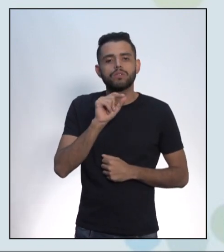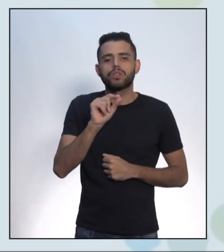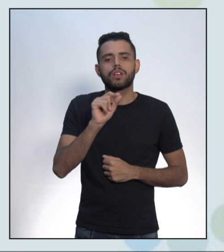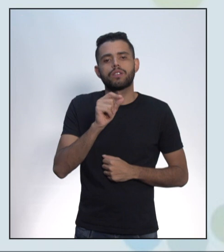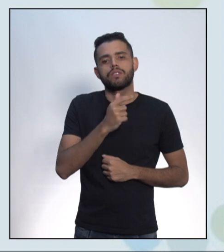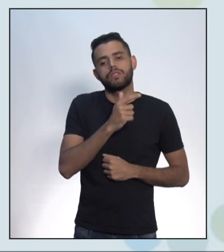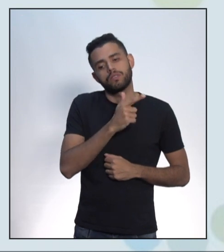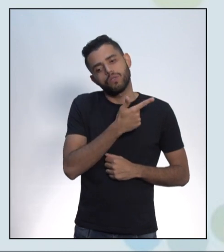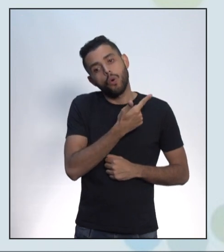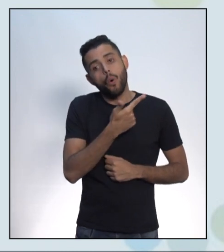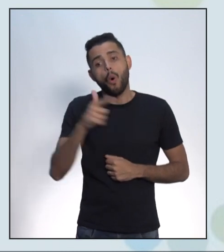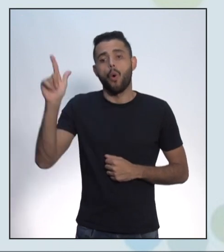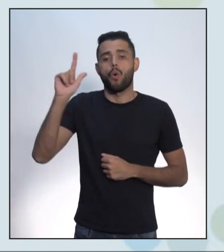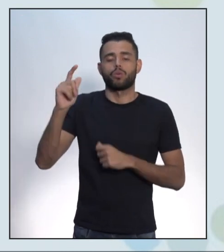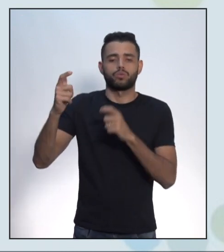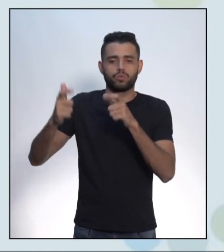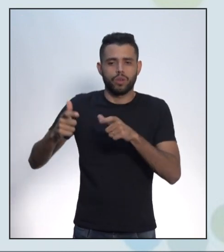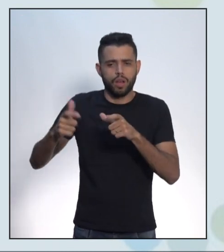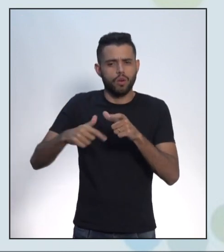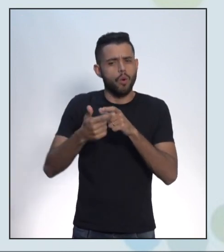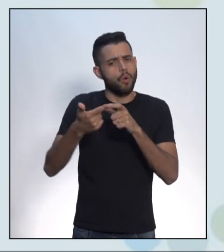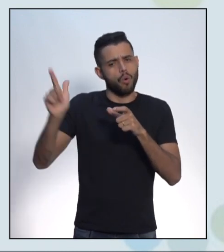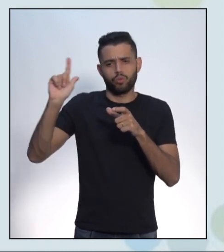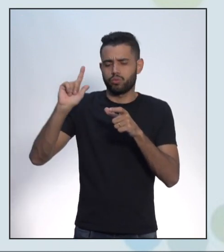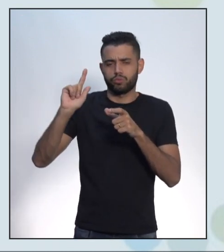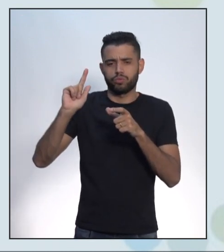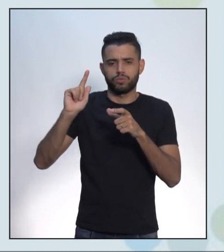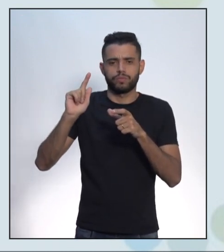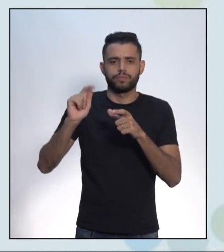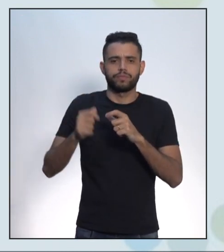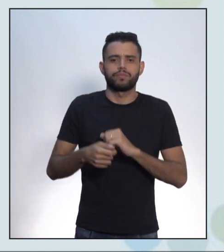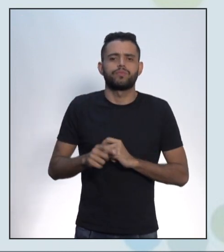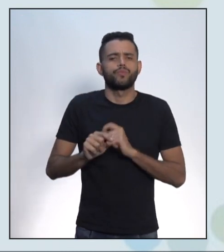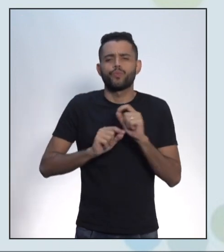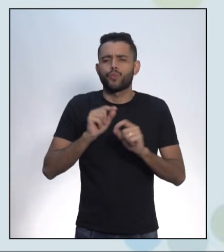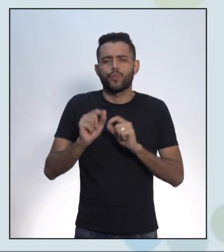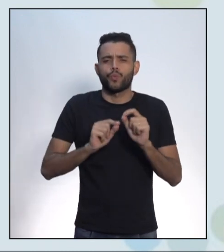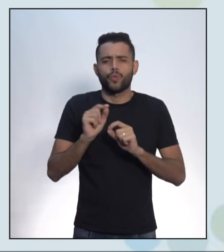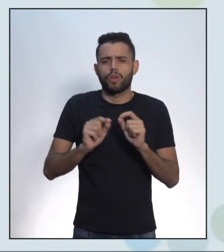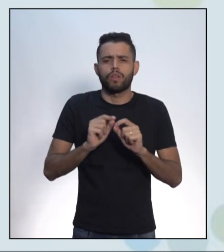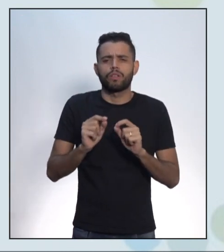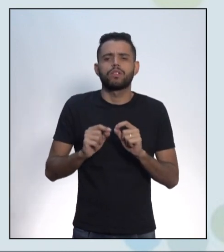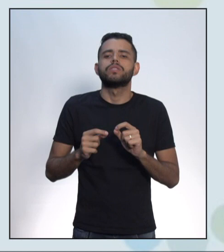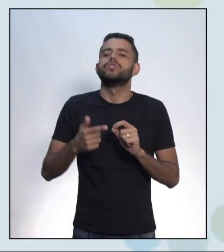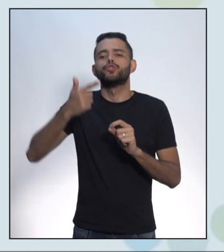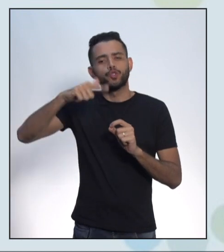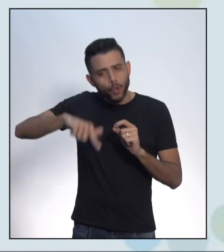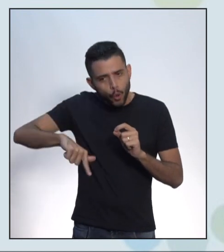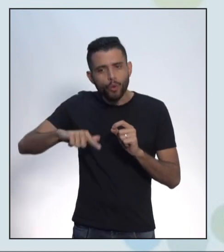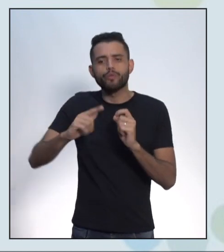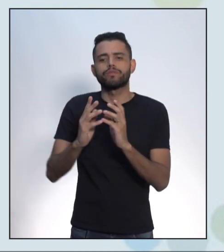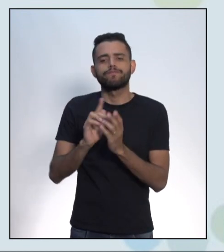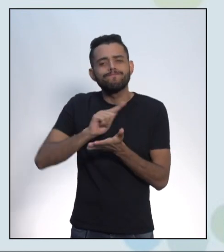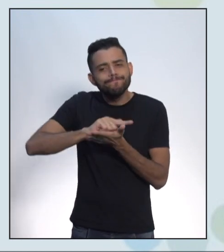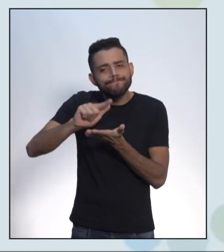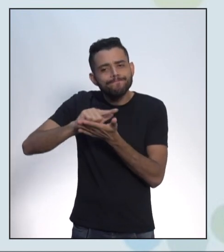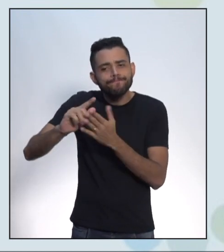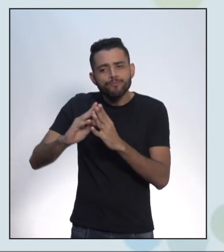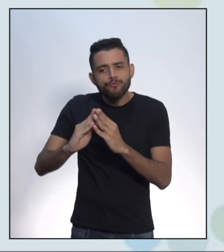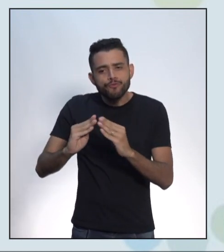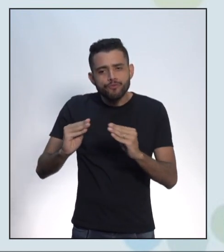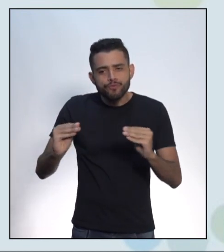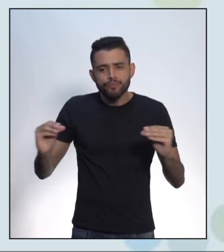outra câmara, né? E nessa outra câmara que vai ter o quê? Uma outra filtração. Por que uma outra